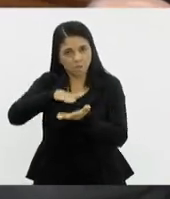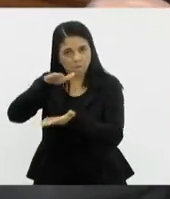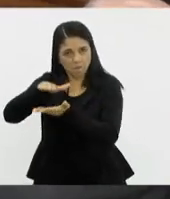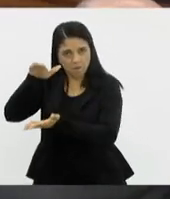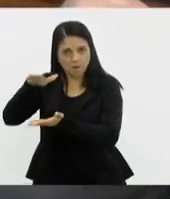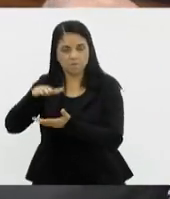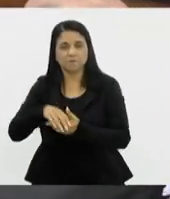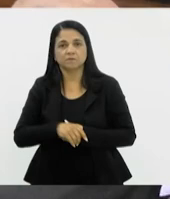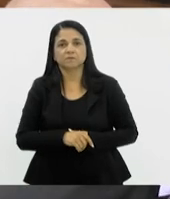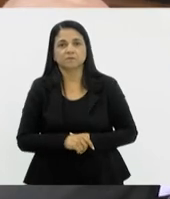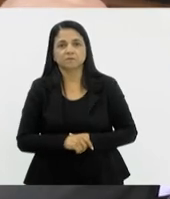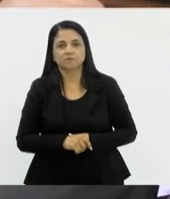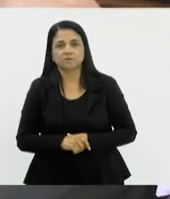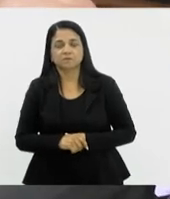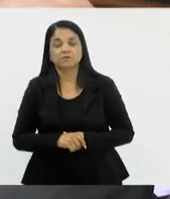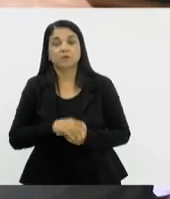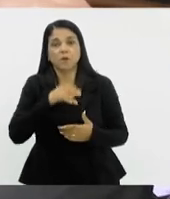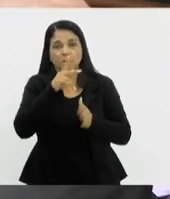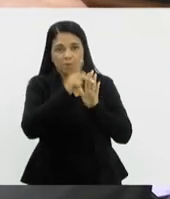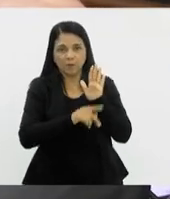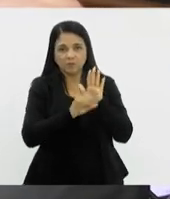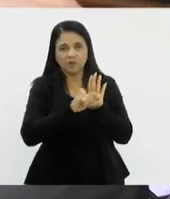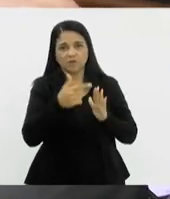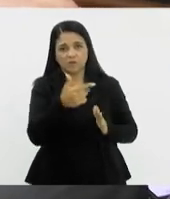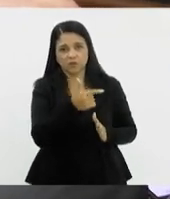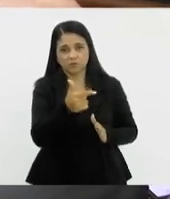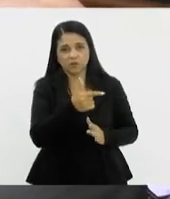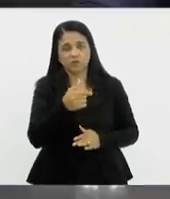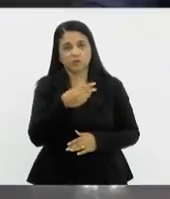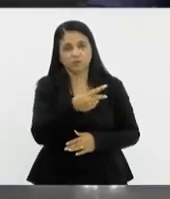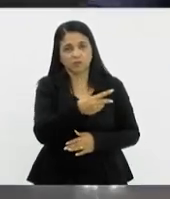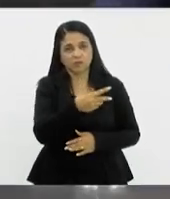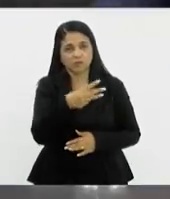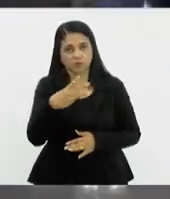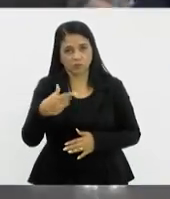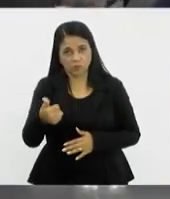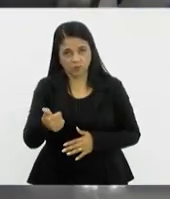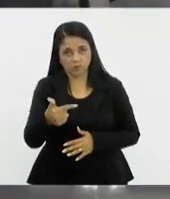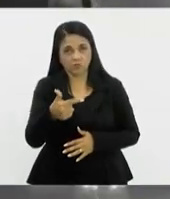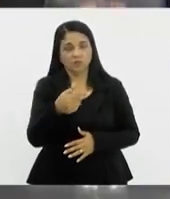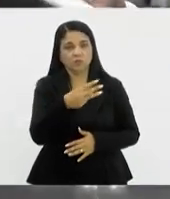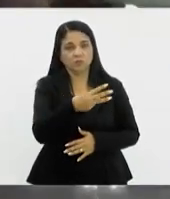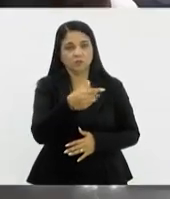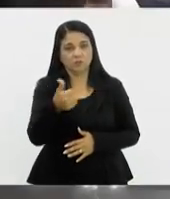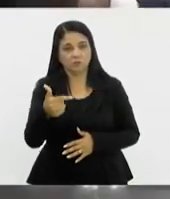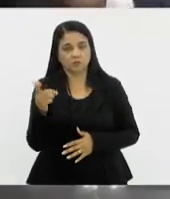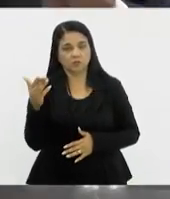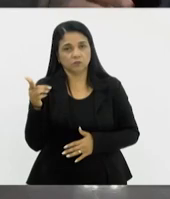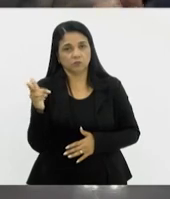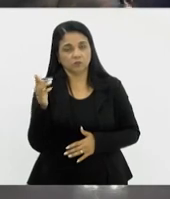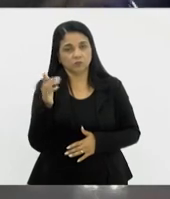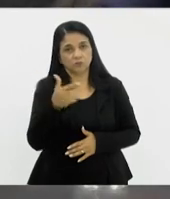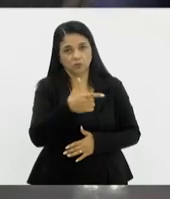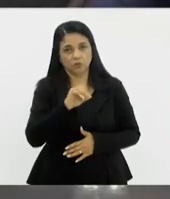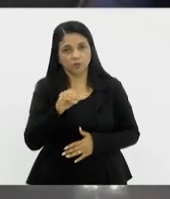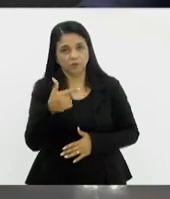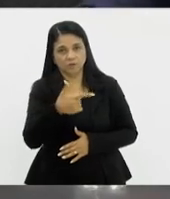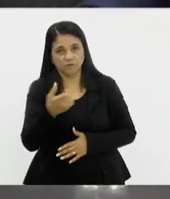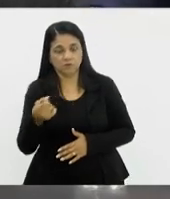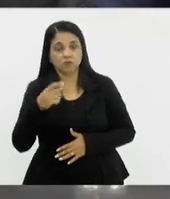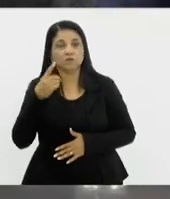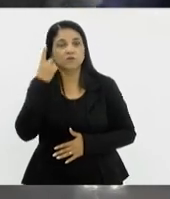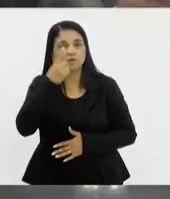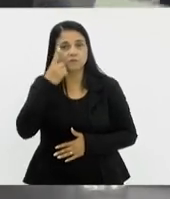inconstitucionalidades. Bem, projeto de lei 22 da pauta é o 3232 de 20, de autoria do deputado Valdeci da Saúde, que dispõe sobre o